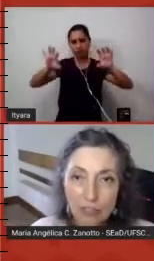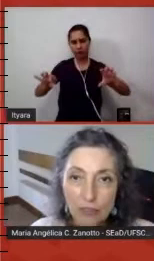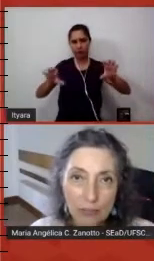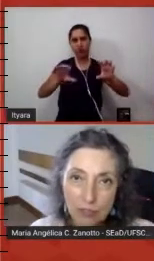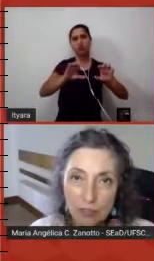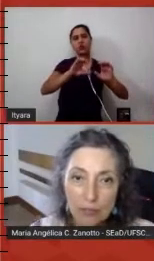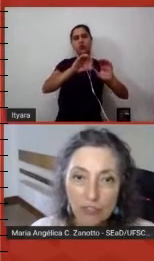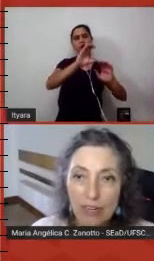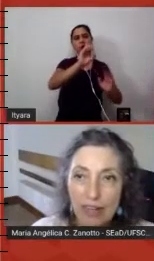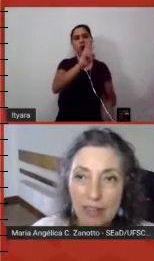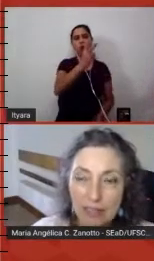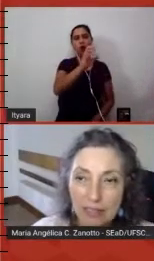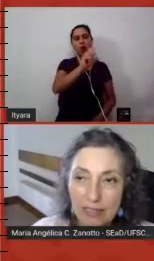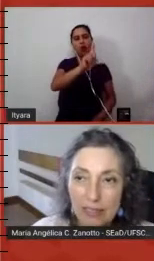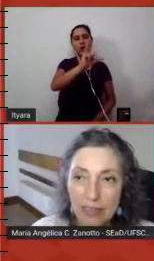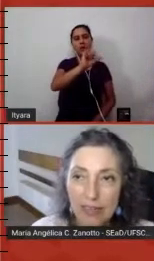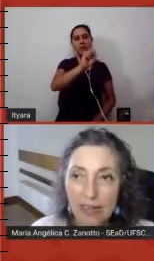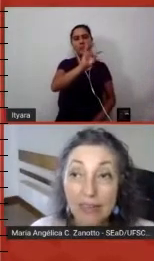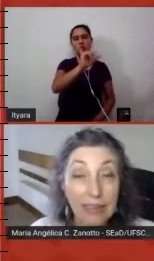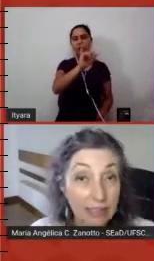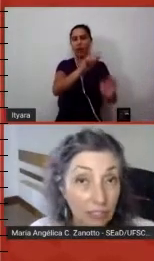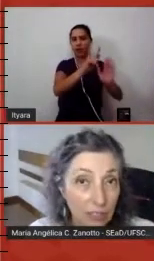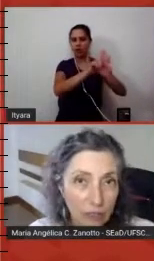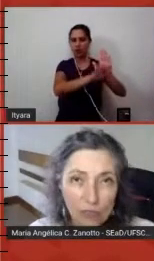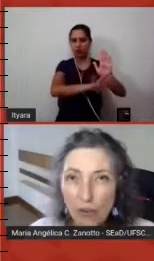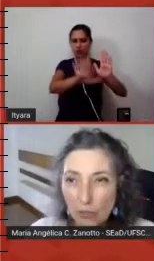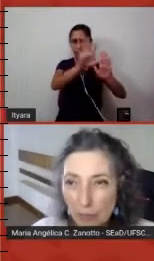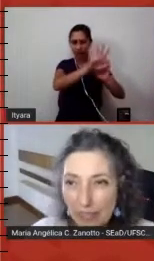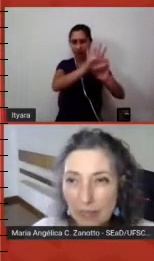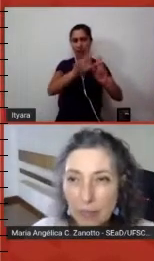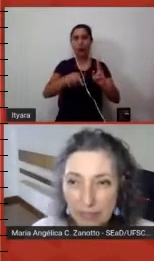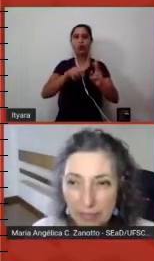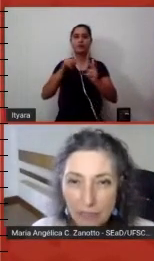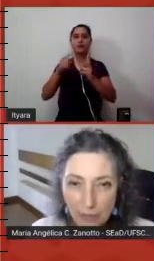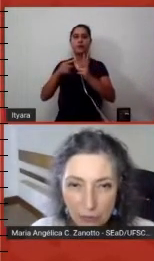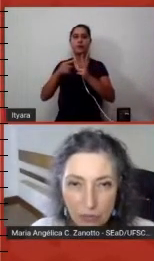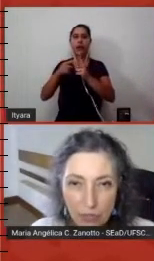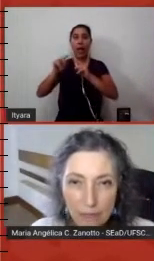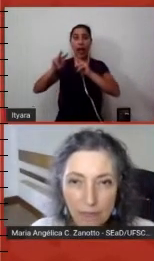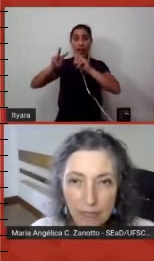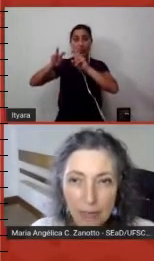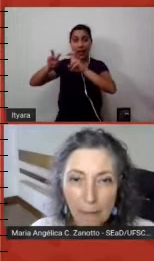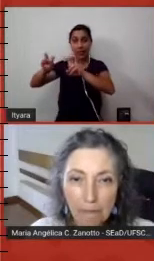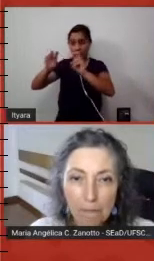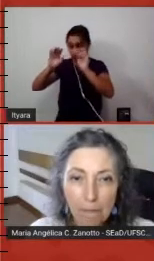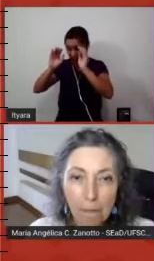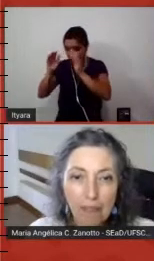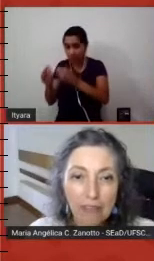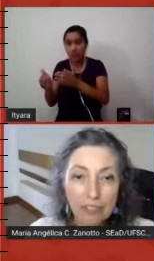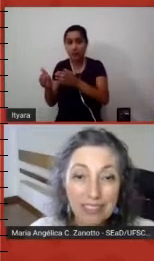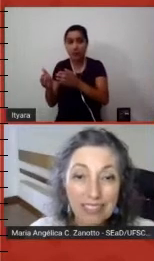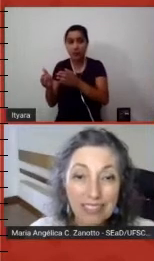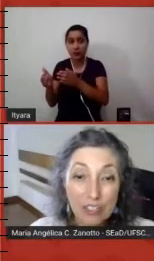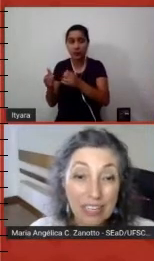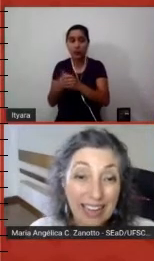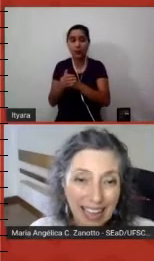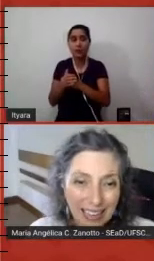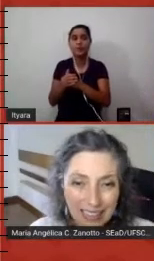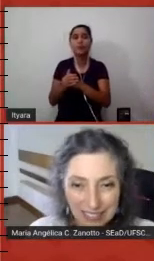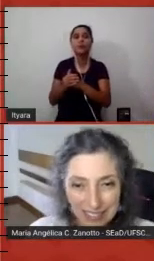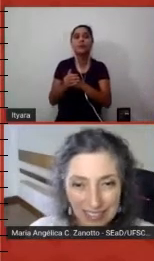são aquelas de informações mais gerais, analíticas com focos mais específicos. Você